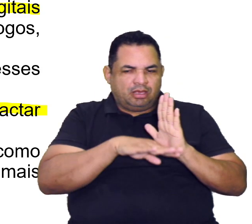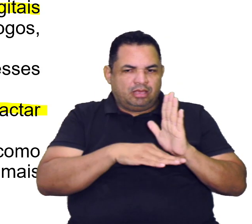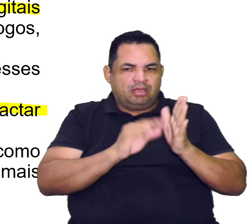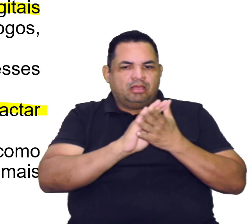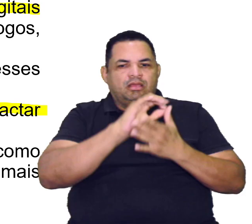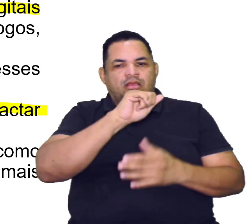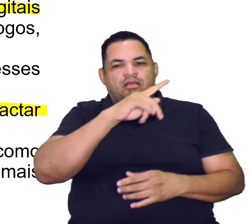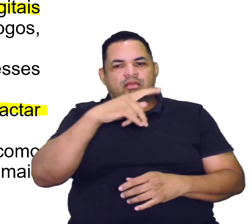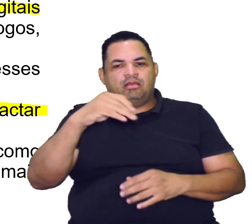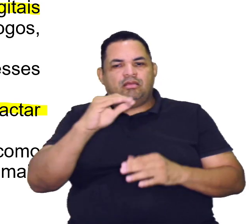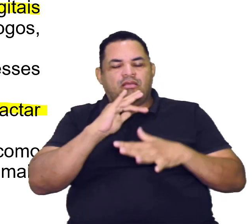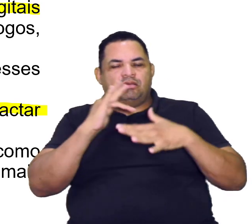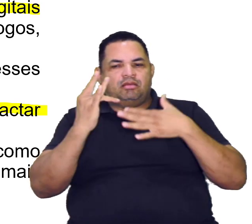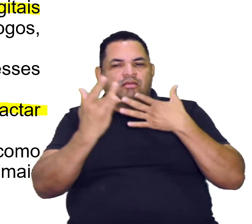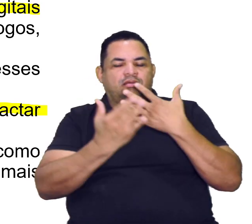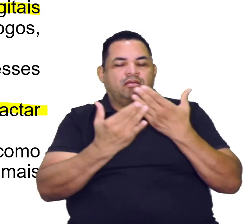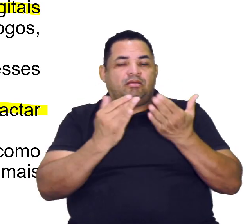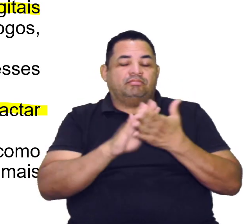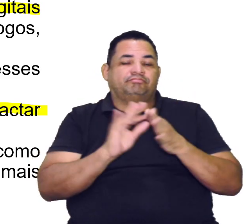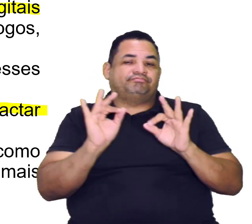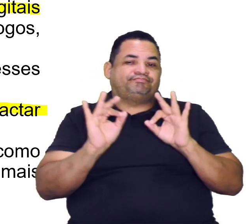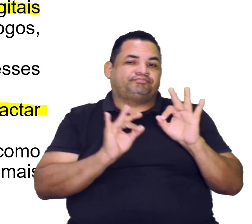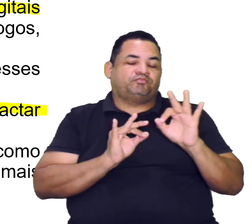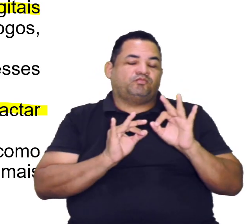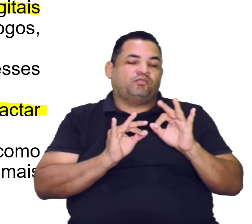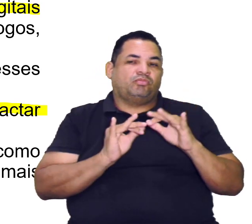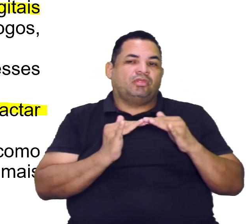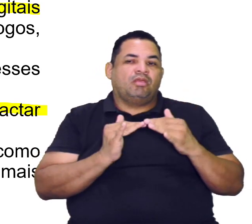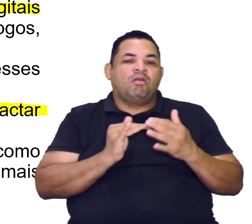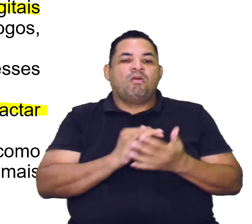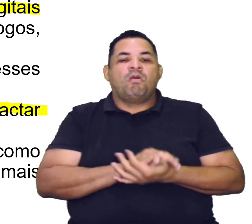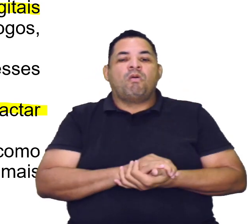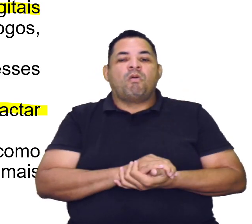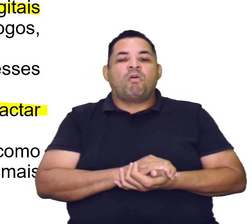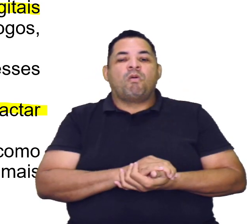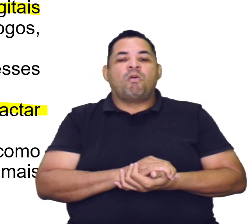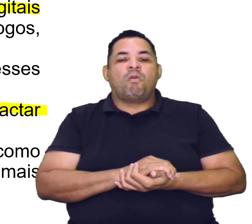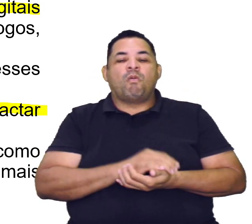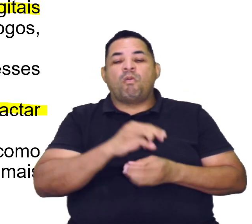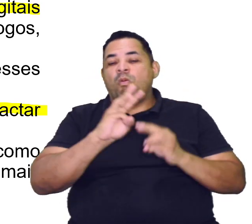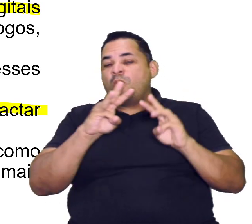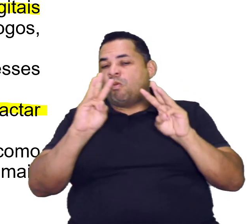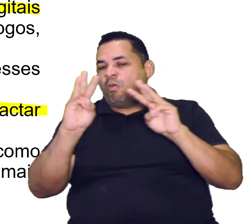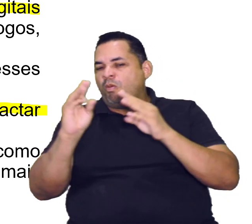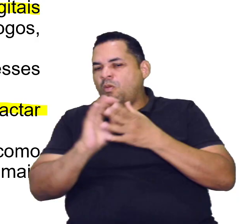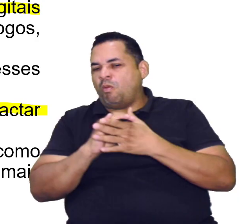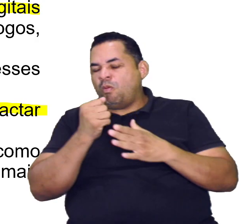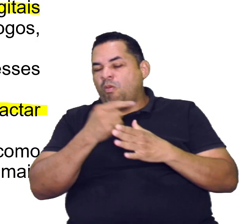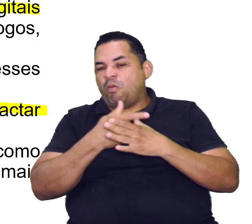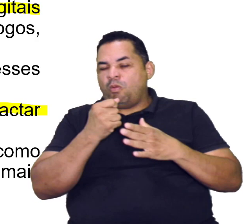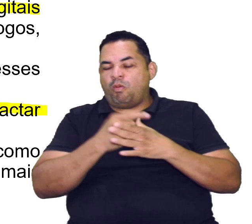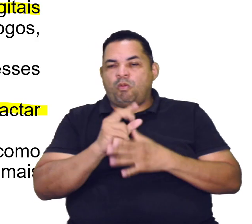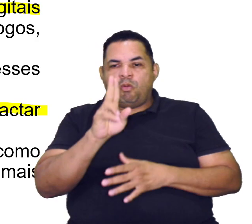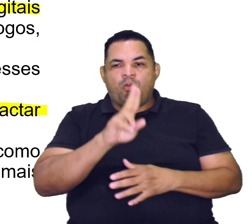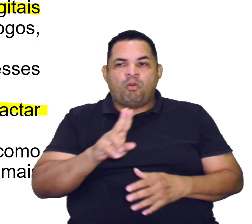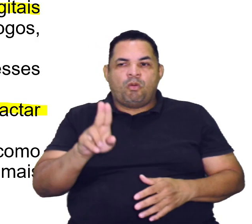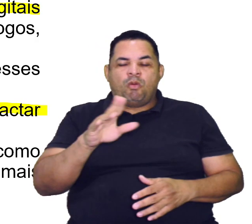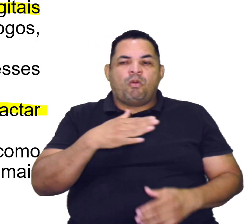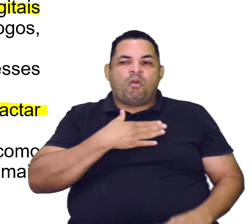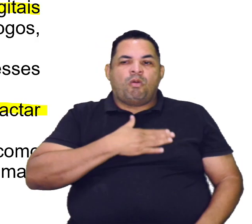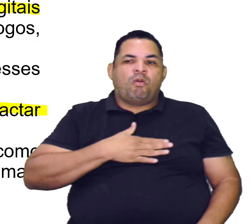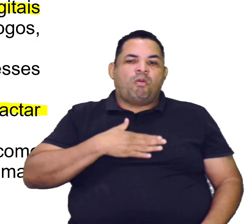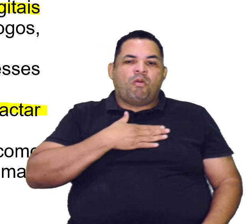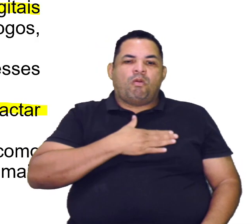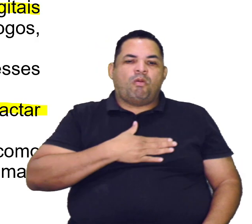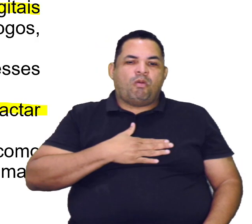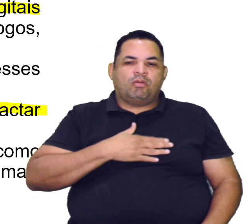aplicativos, dessas redes sociais, desses sites de compra que vocês mais utilizam. E eu